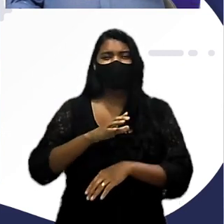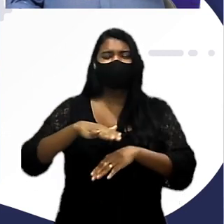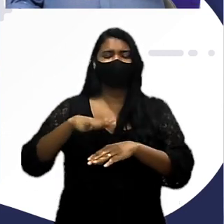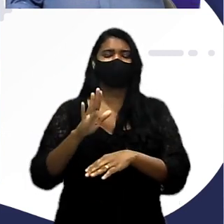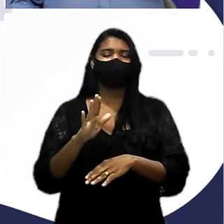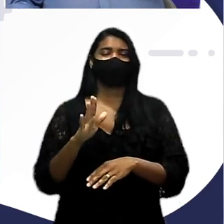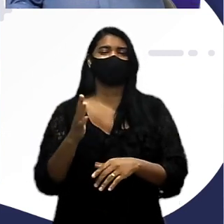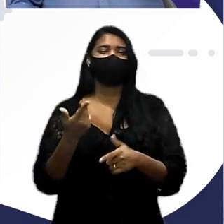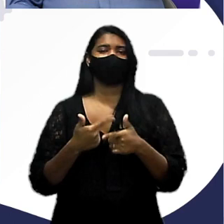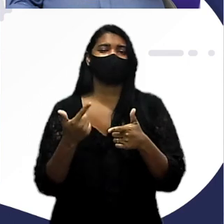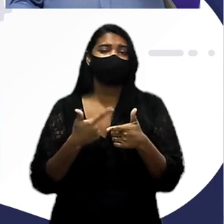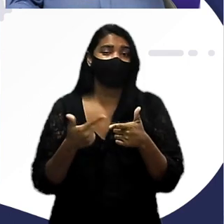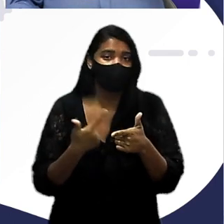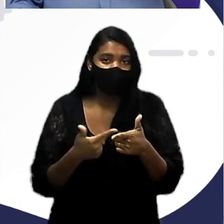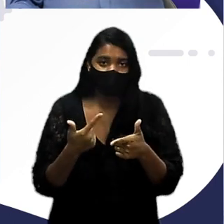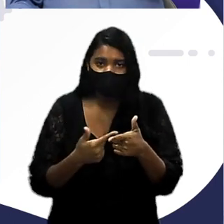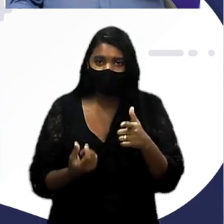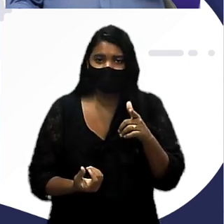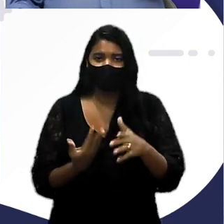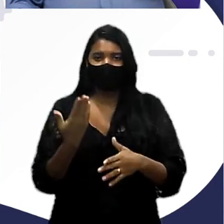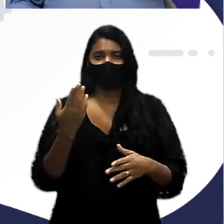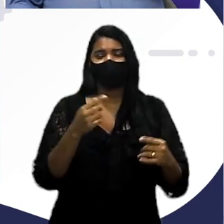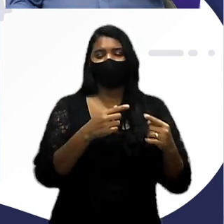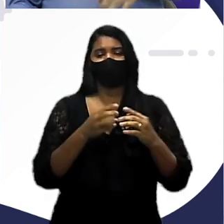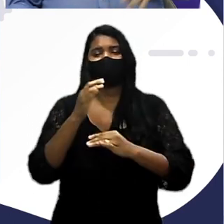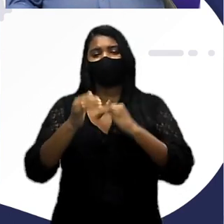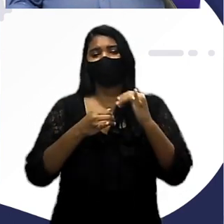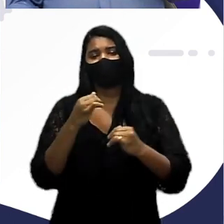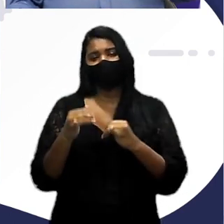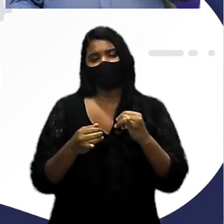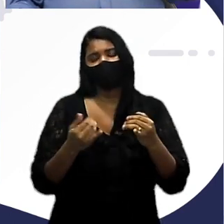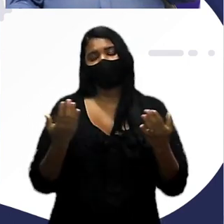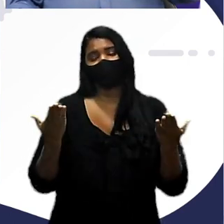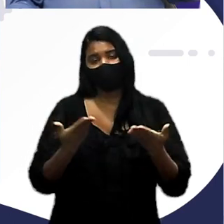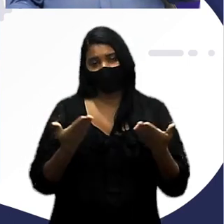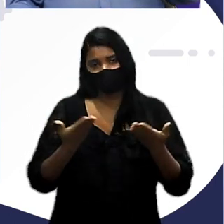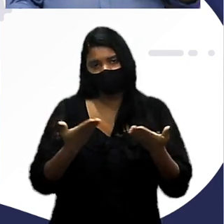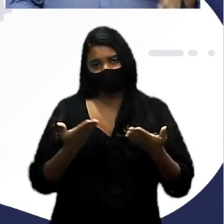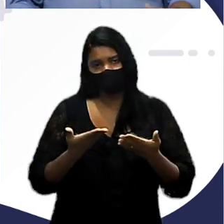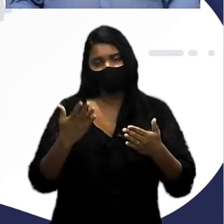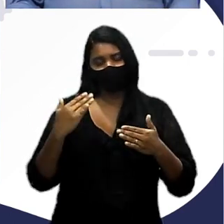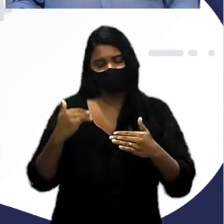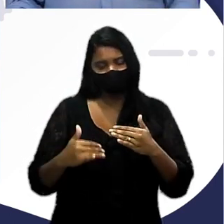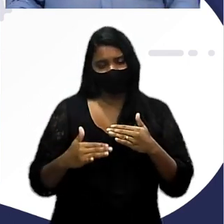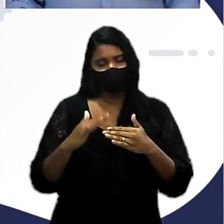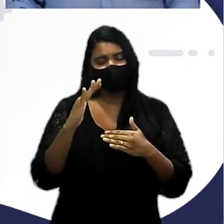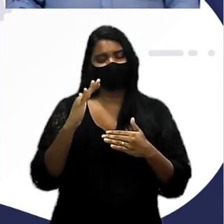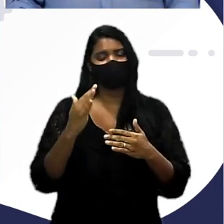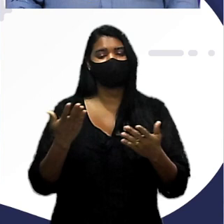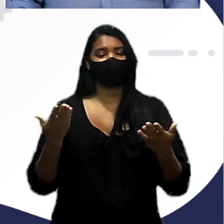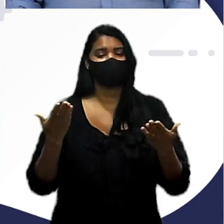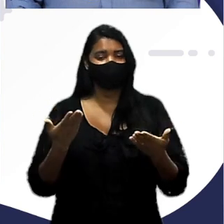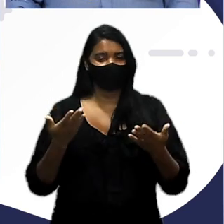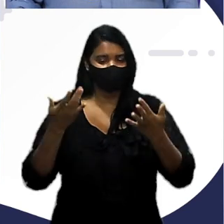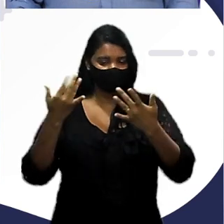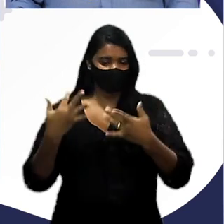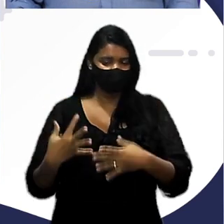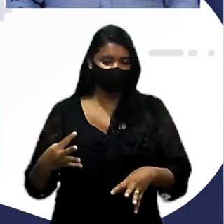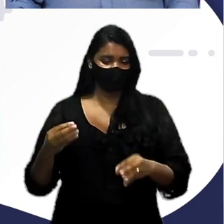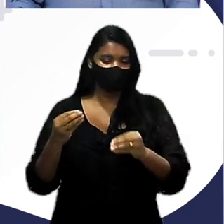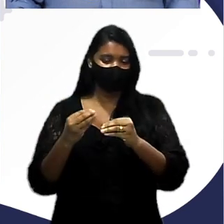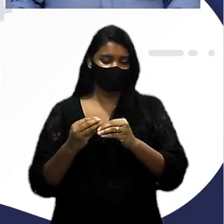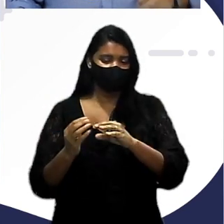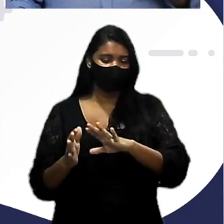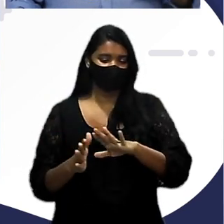mais problemas de conexão, hoje já vem, com o passar do tempo, sendo abolidos